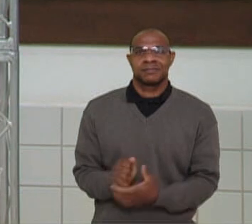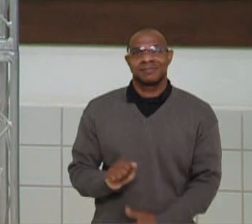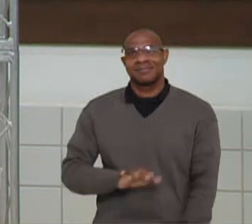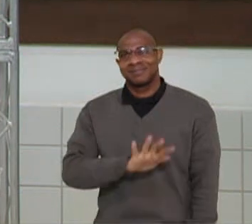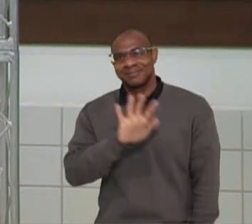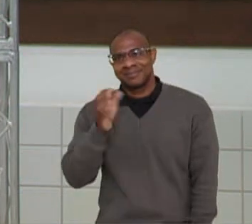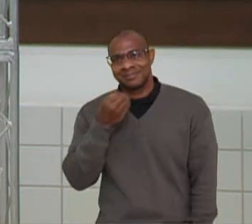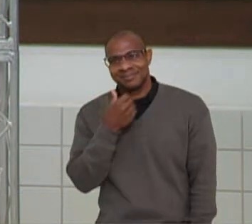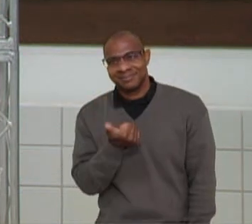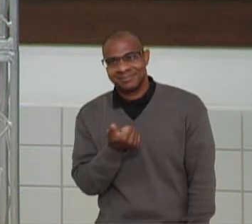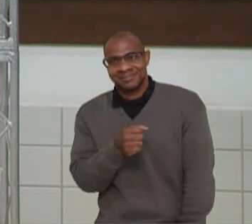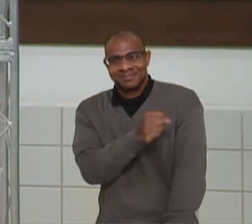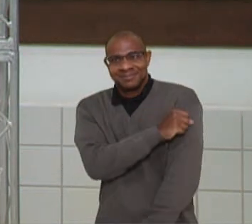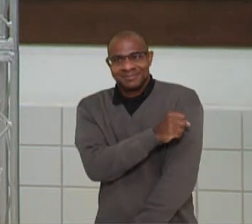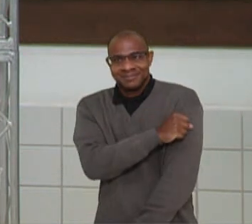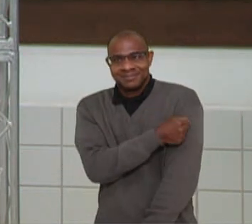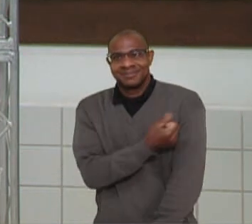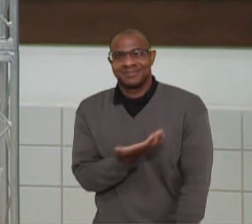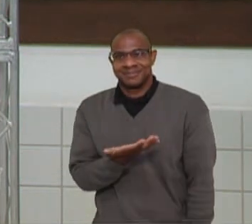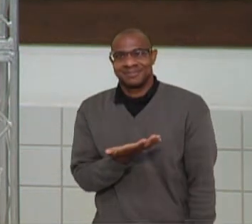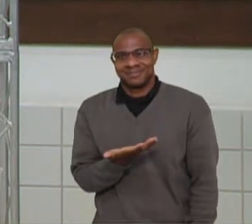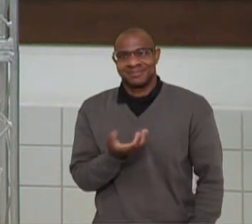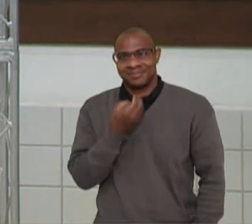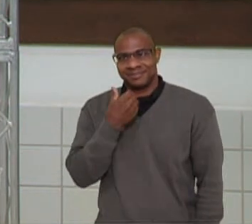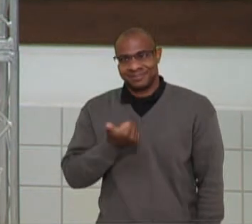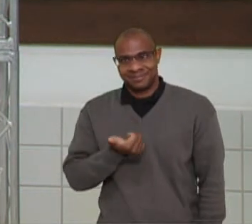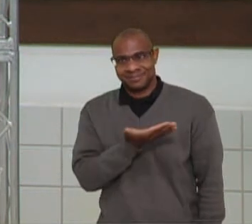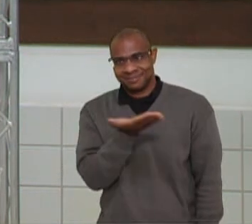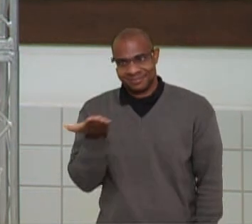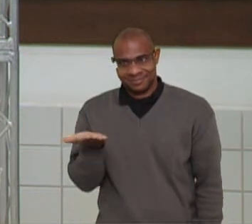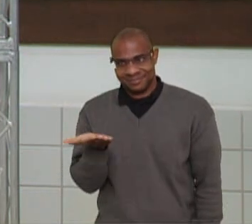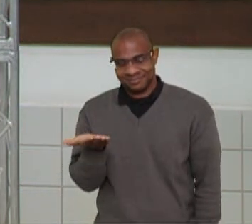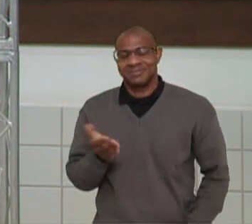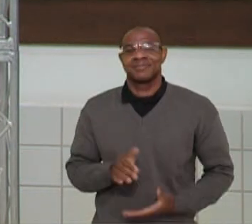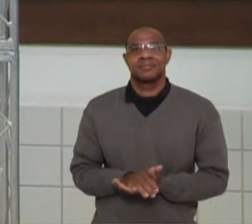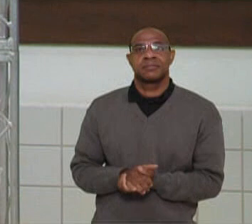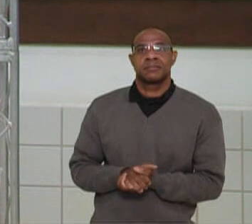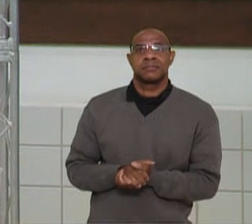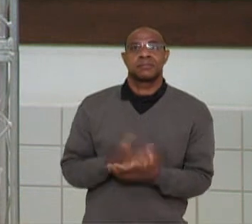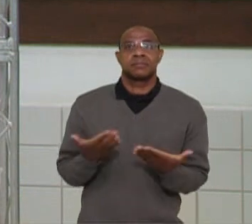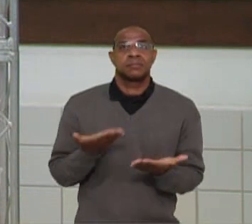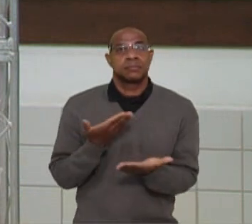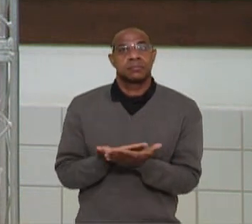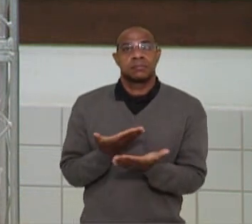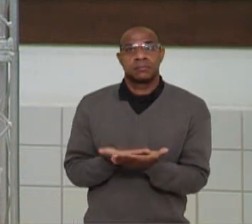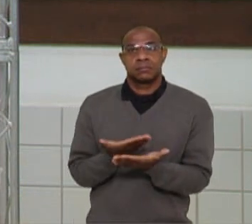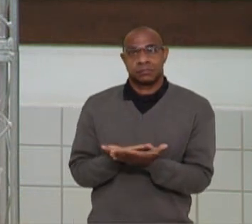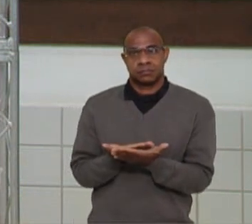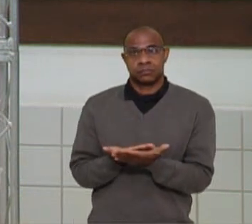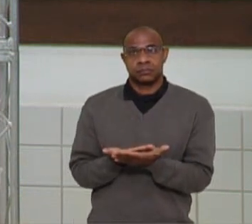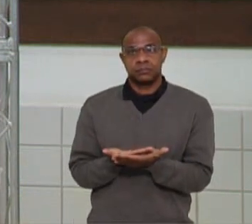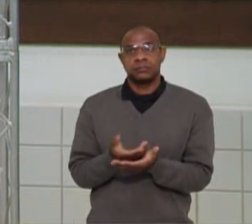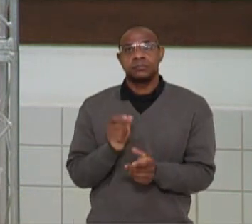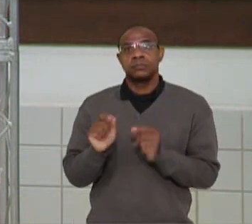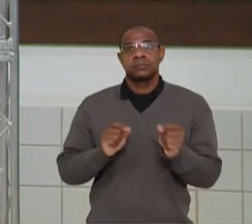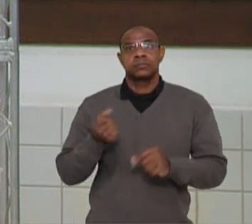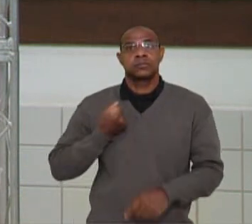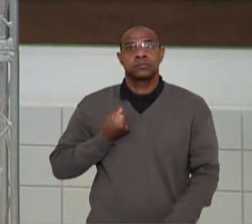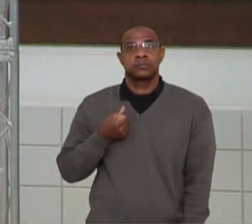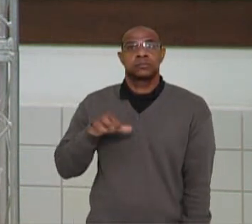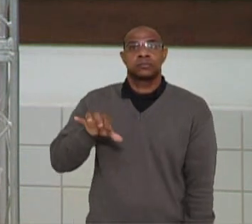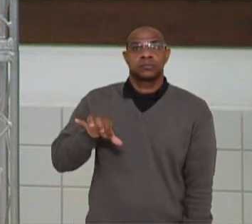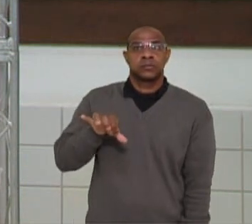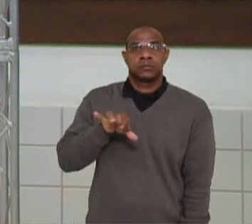E aí, pessoal do oitavo ano, tudo bem com vocês? Espero que estejam todos bem. Essa é a nossa aula 99 de matemática, eu sou o professor